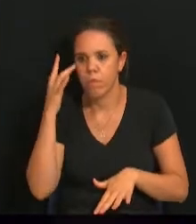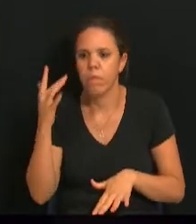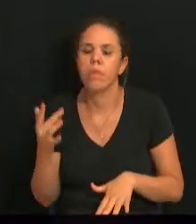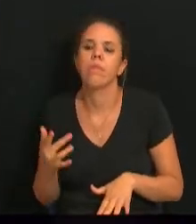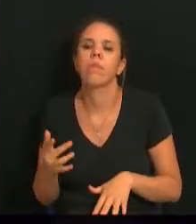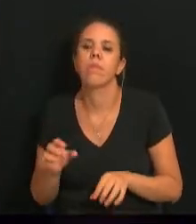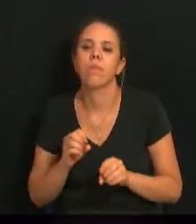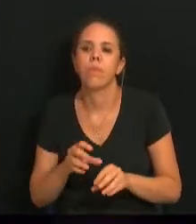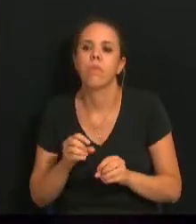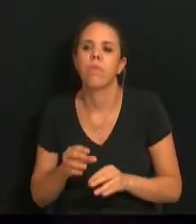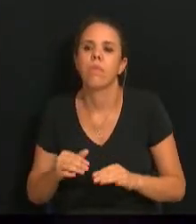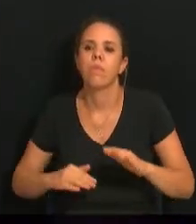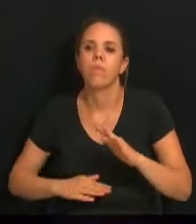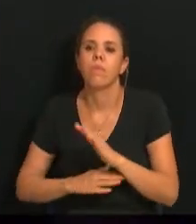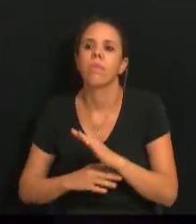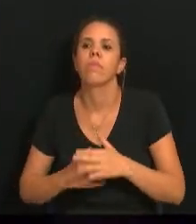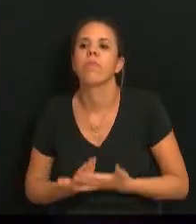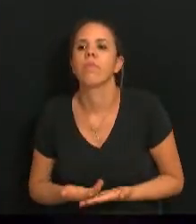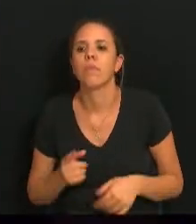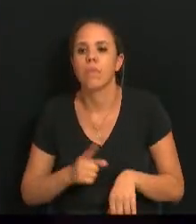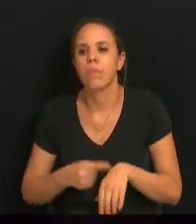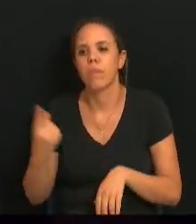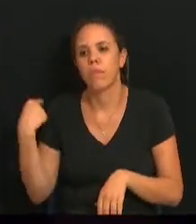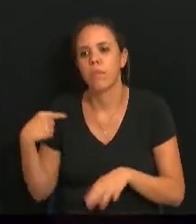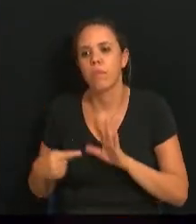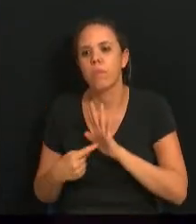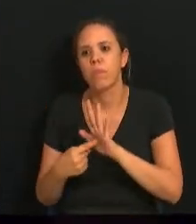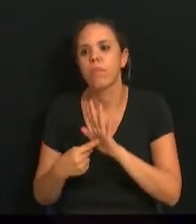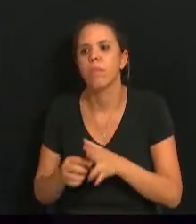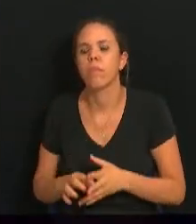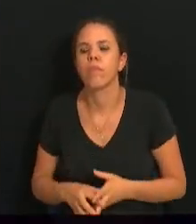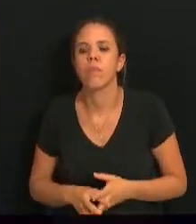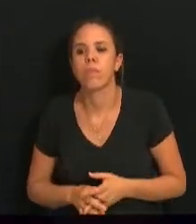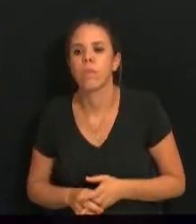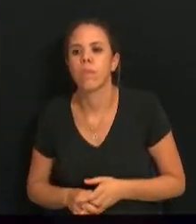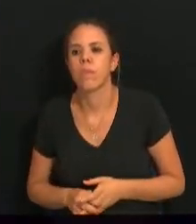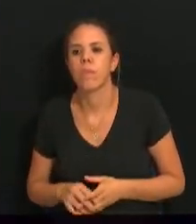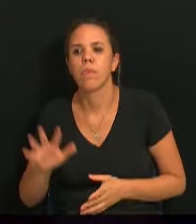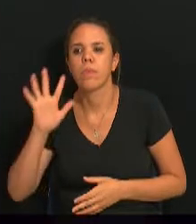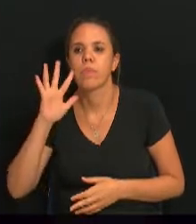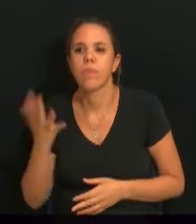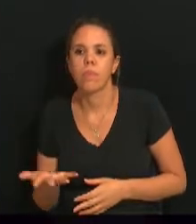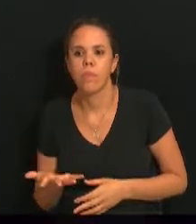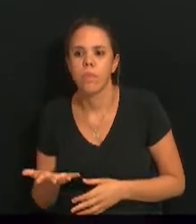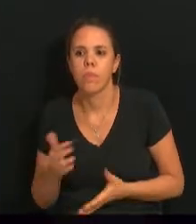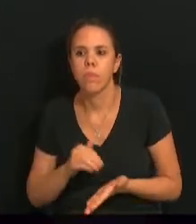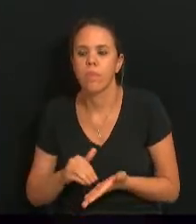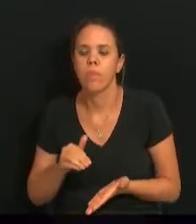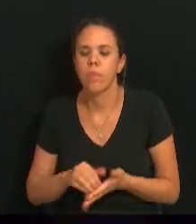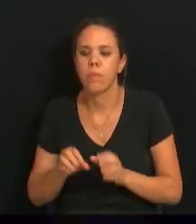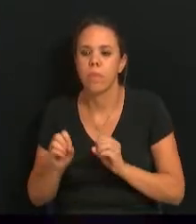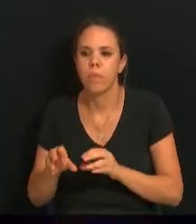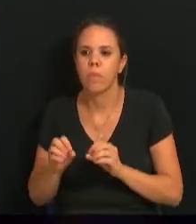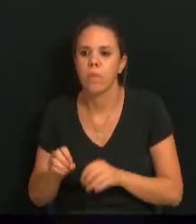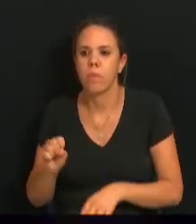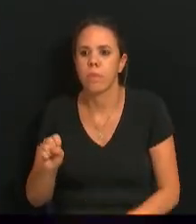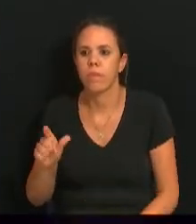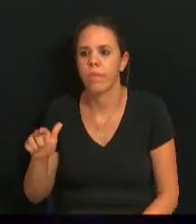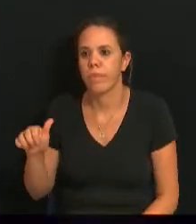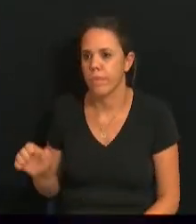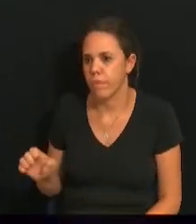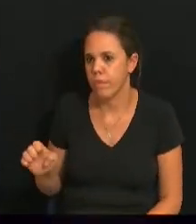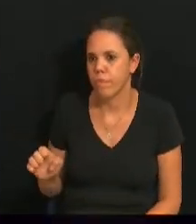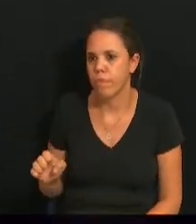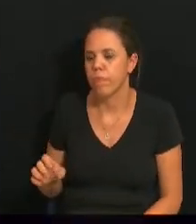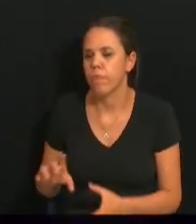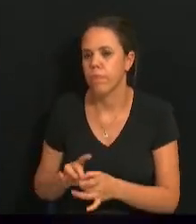Educação da Câmara. Naquele momento foi apresentado os resultados, e a secretária de Educação, a Solange, na época, se